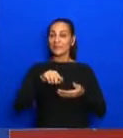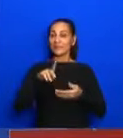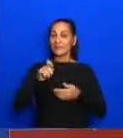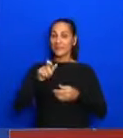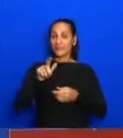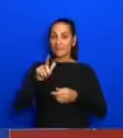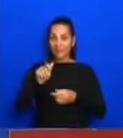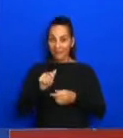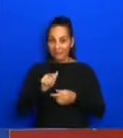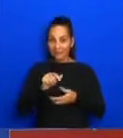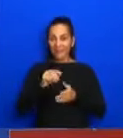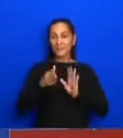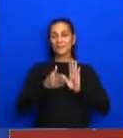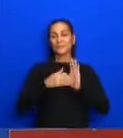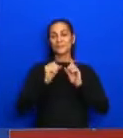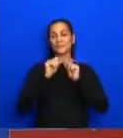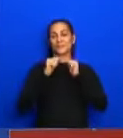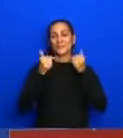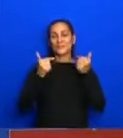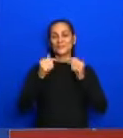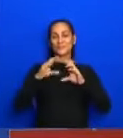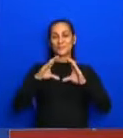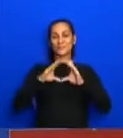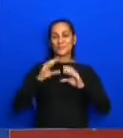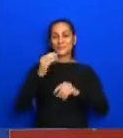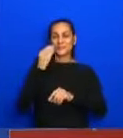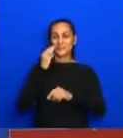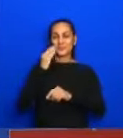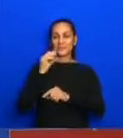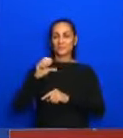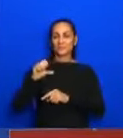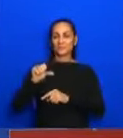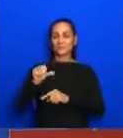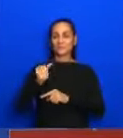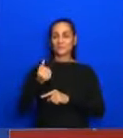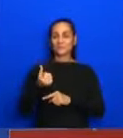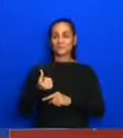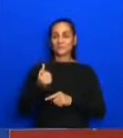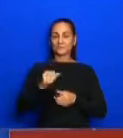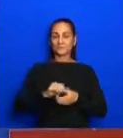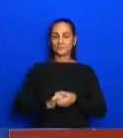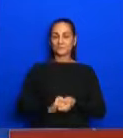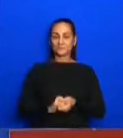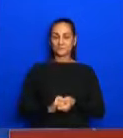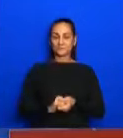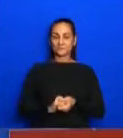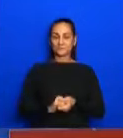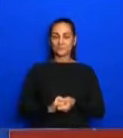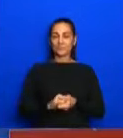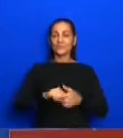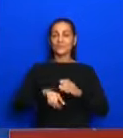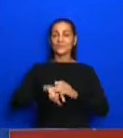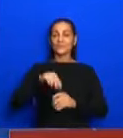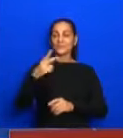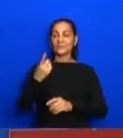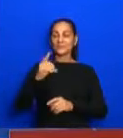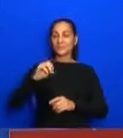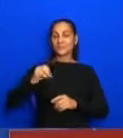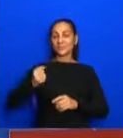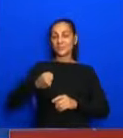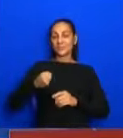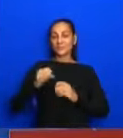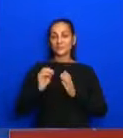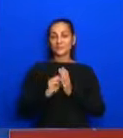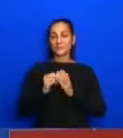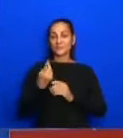Sena. Aposte e boa sorte. Bola rosa 96. Rosa número 96. Foram sorteados 10